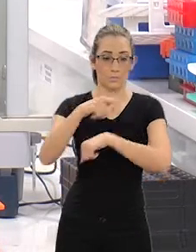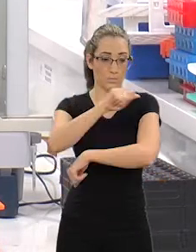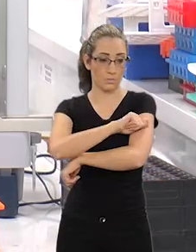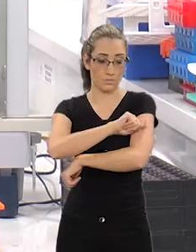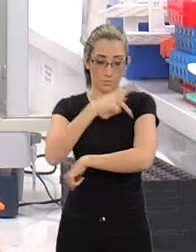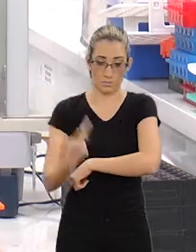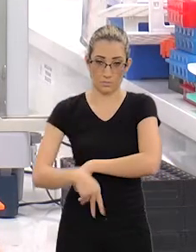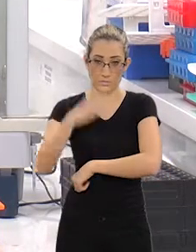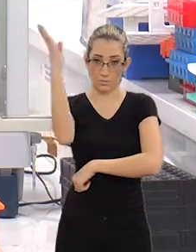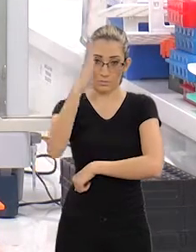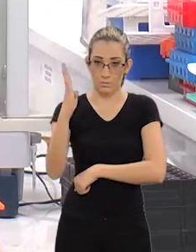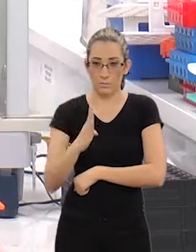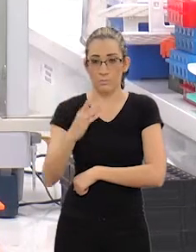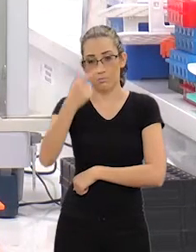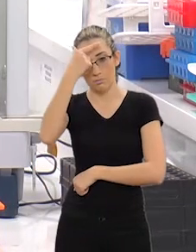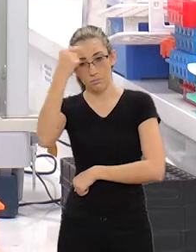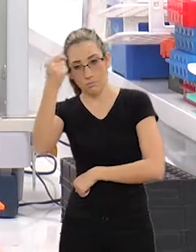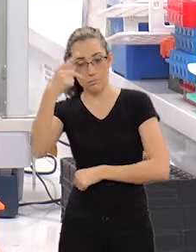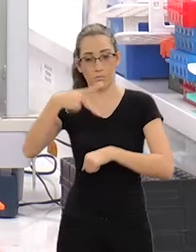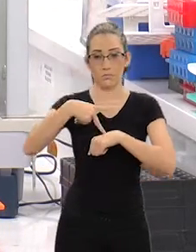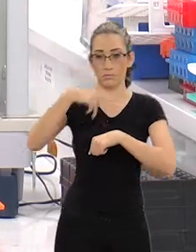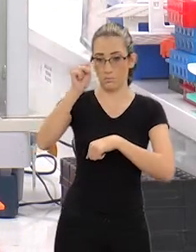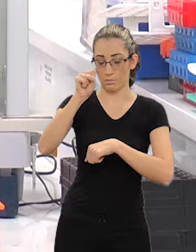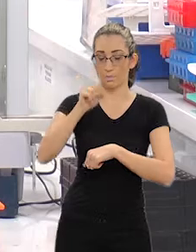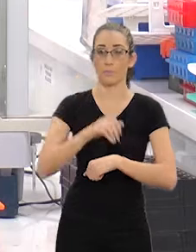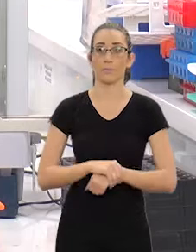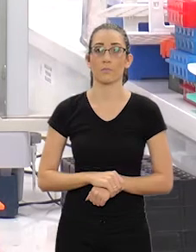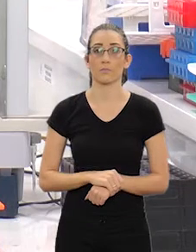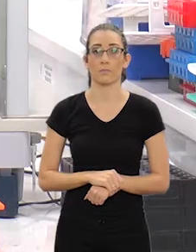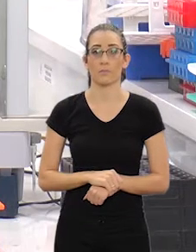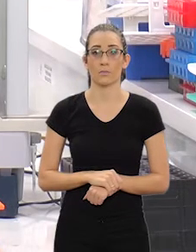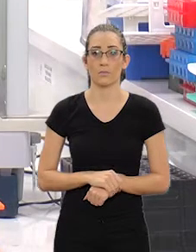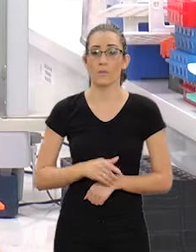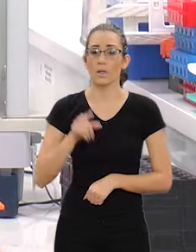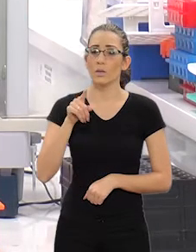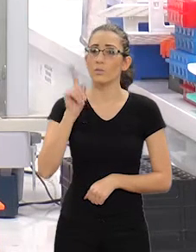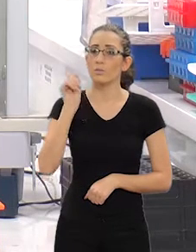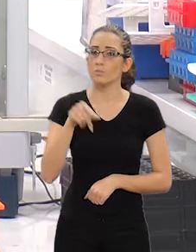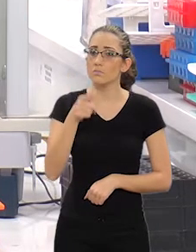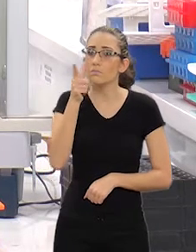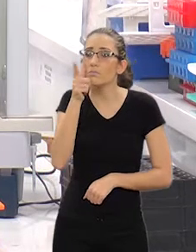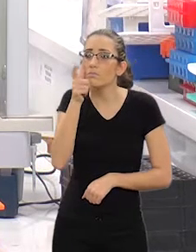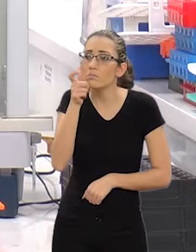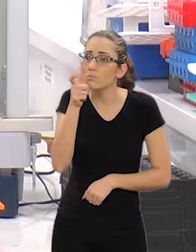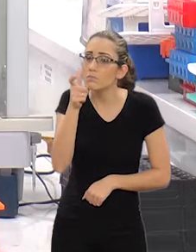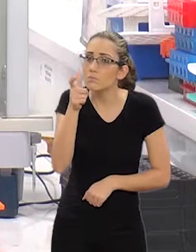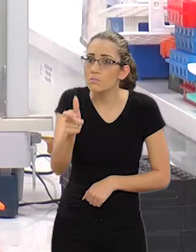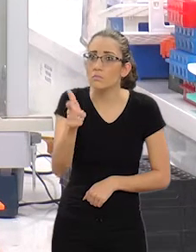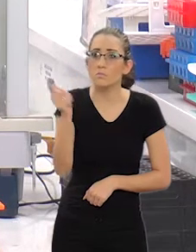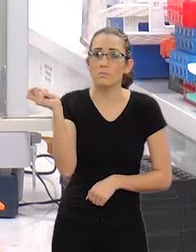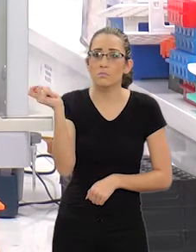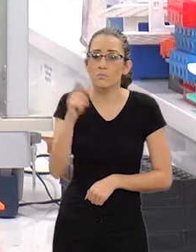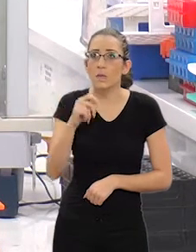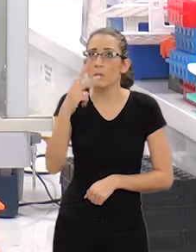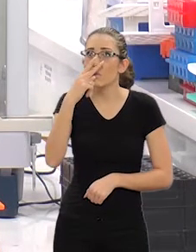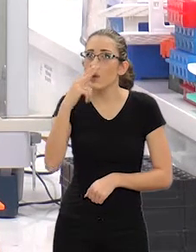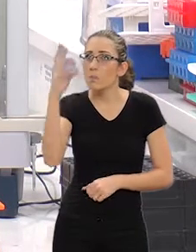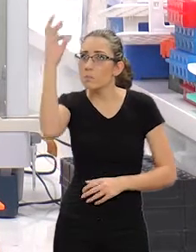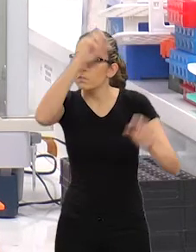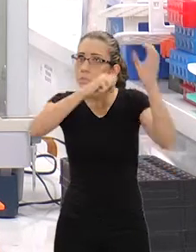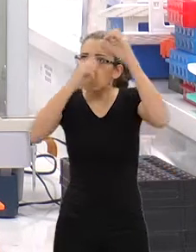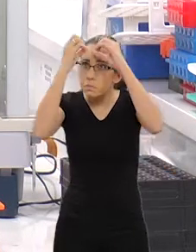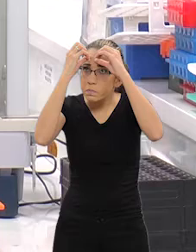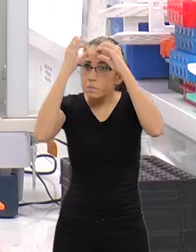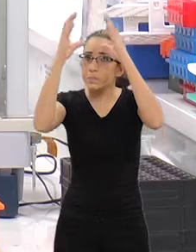alunos brasileiros de graduação e de pós graduação essa é uma modalidade muito interessante de fomento que o